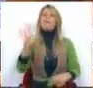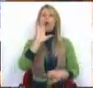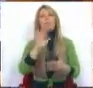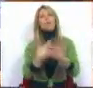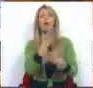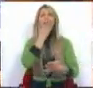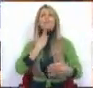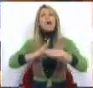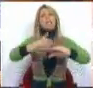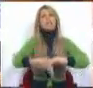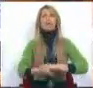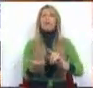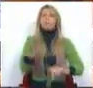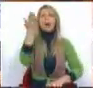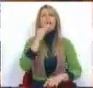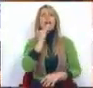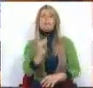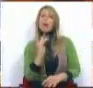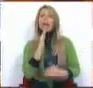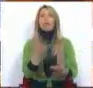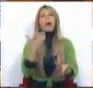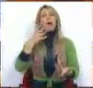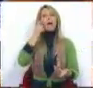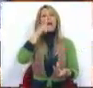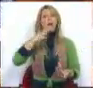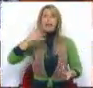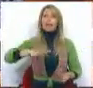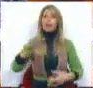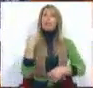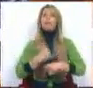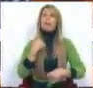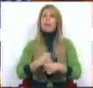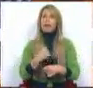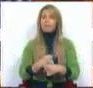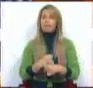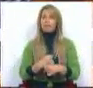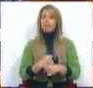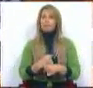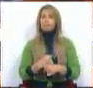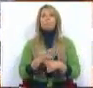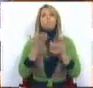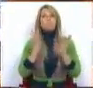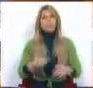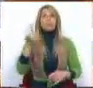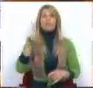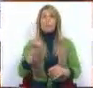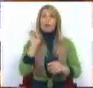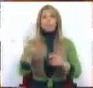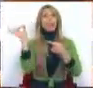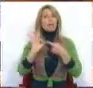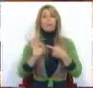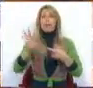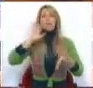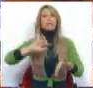acessível a terra a quem a quer trabalhar. Tem também de ser um elemento